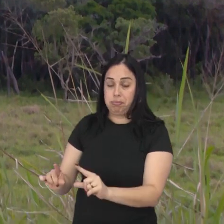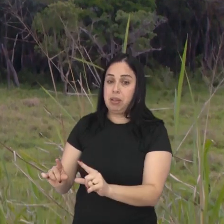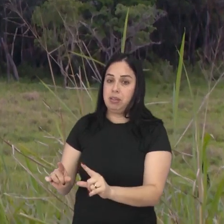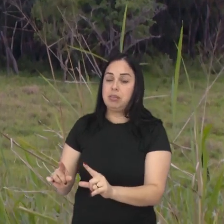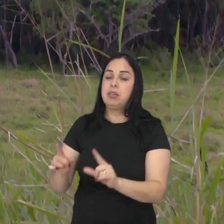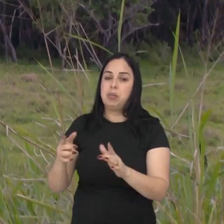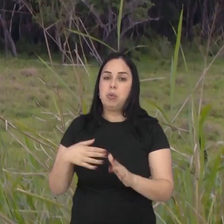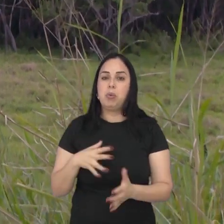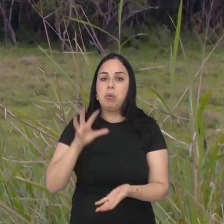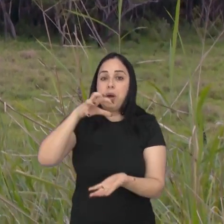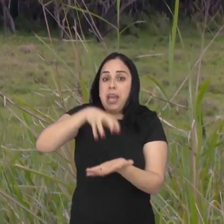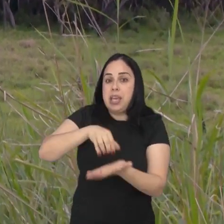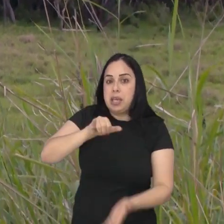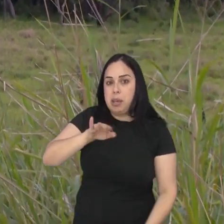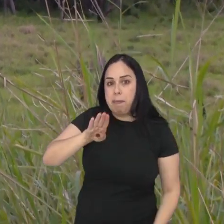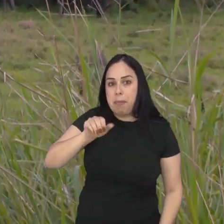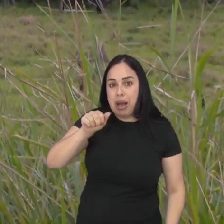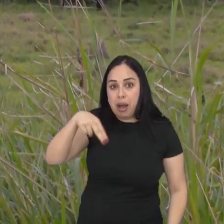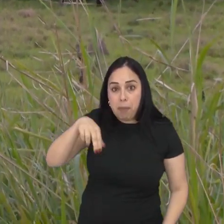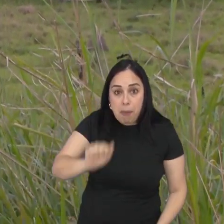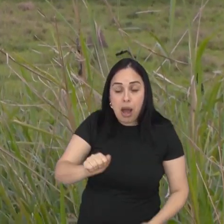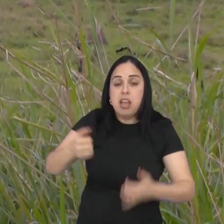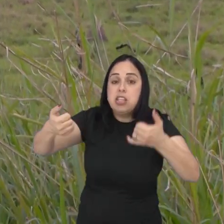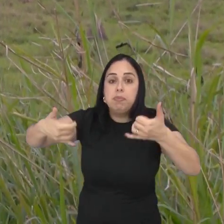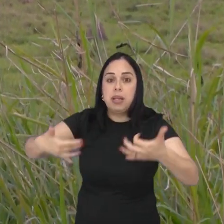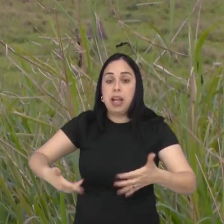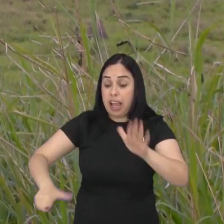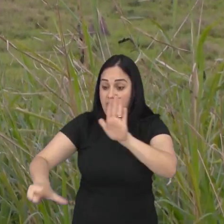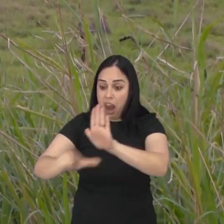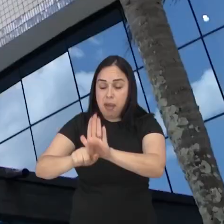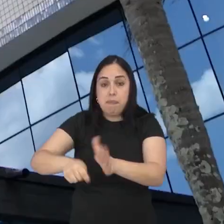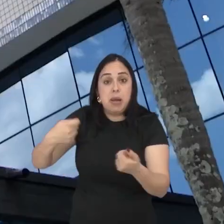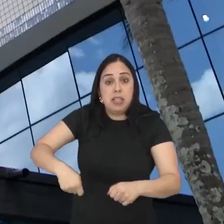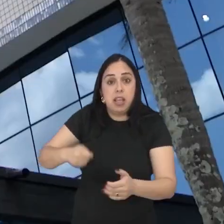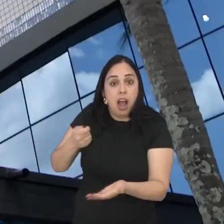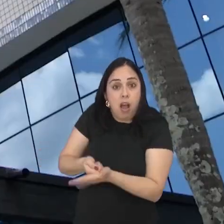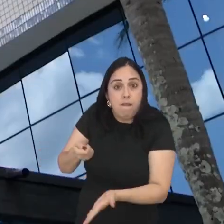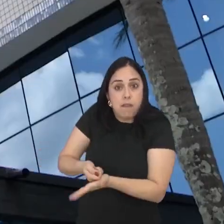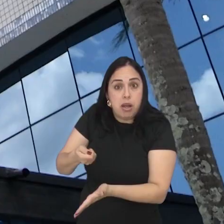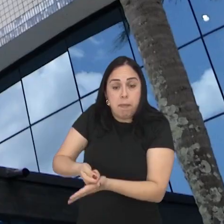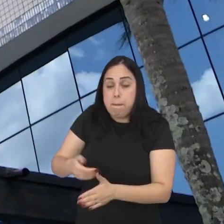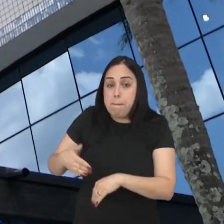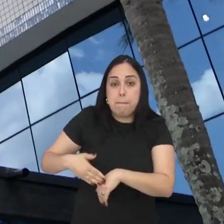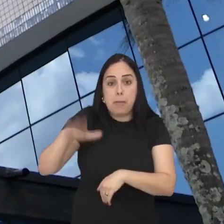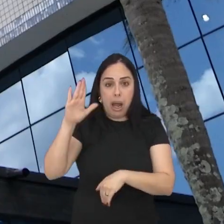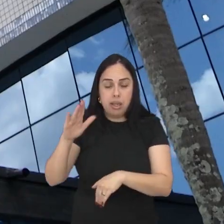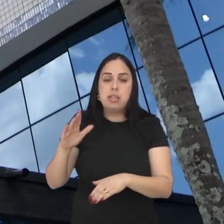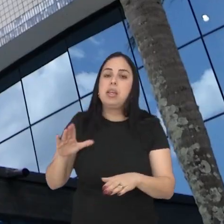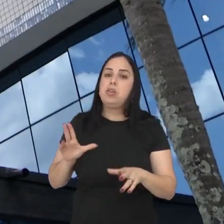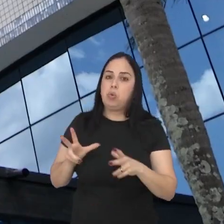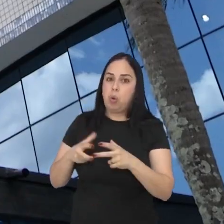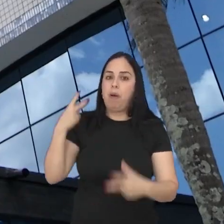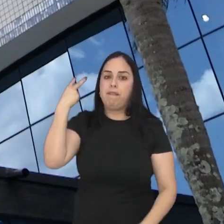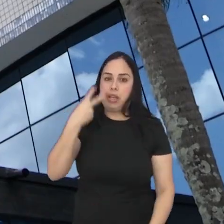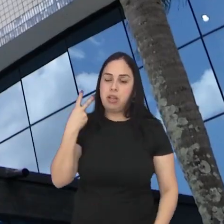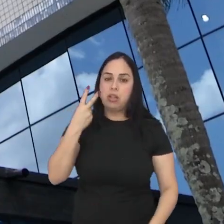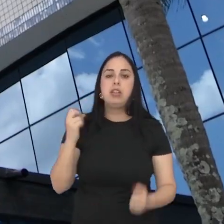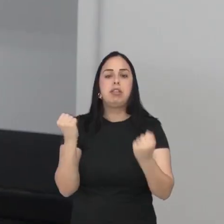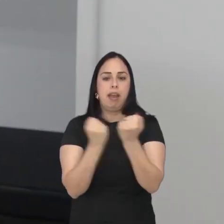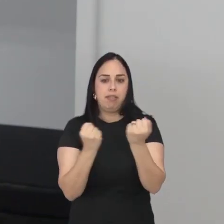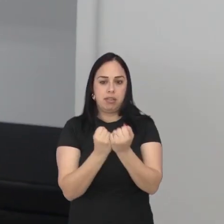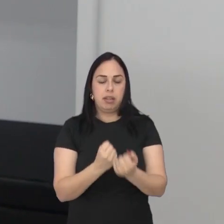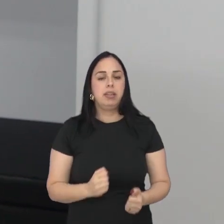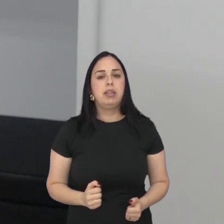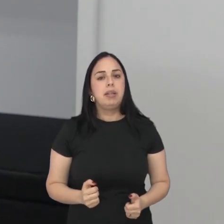alternativa apontada pelo IBAMA é tornar mais rigorosa a legislação, caminho defendido pela Câmara de São José dos Campos.